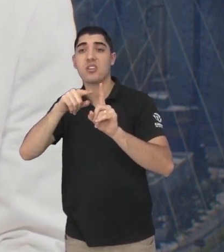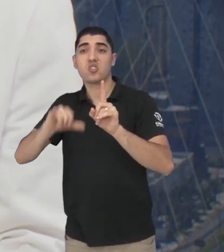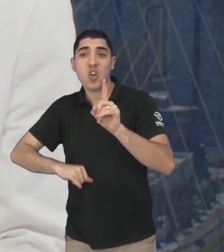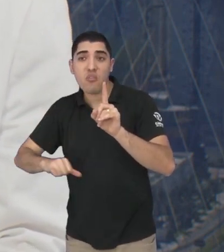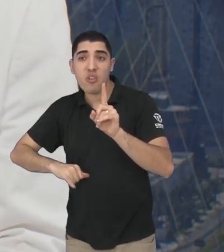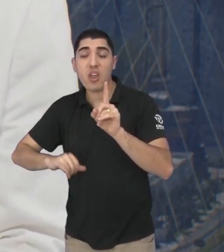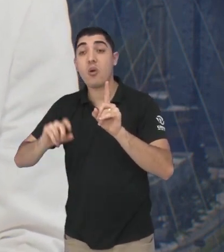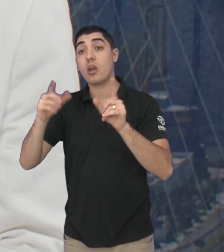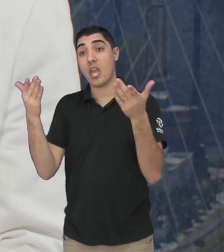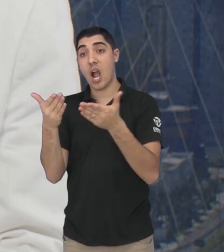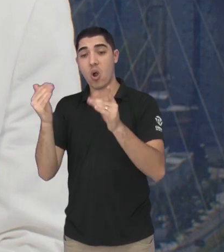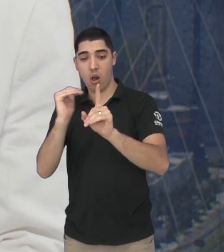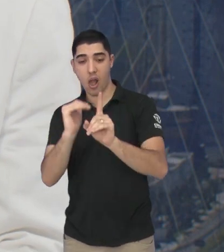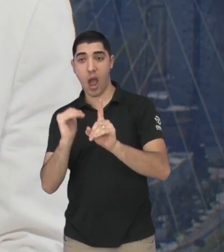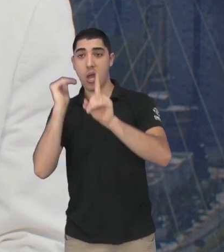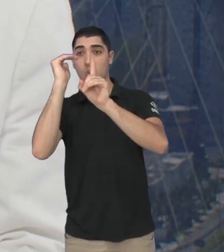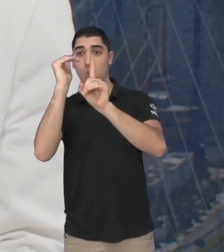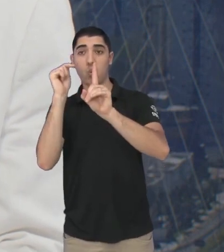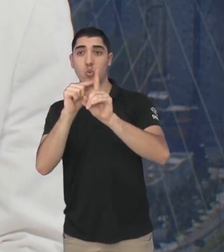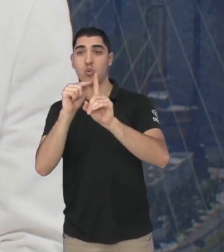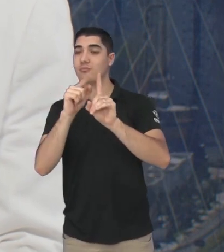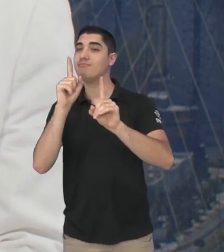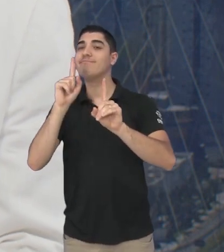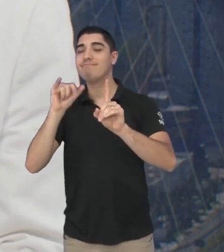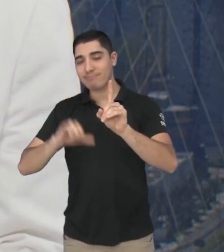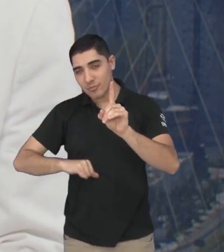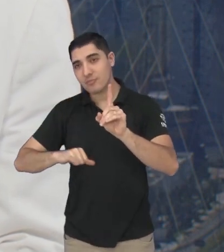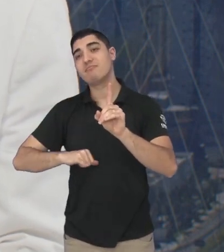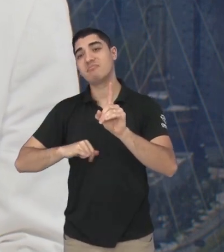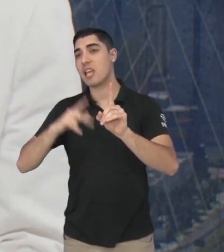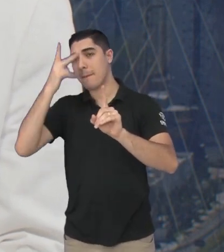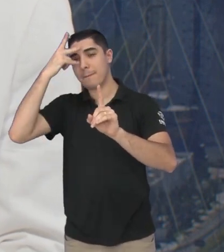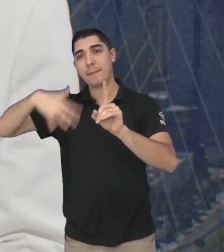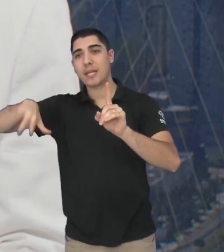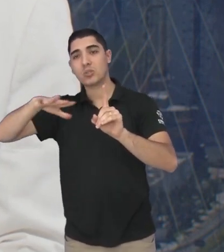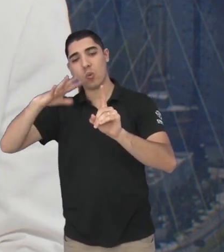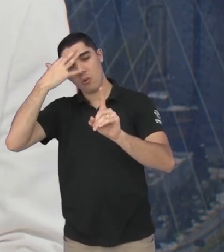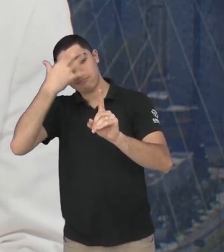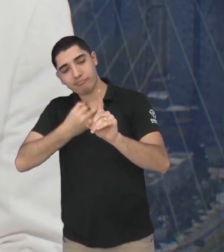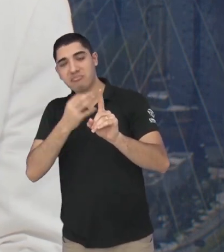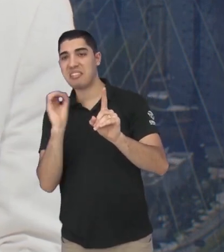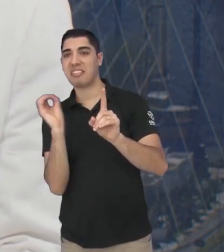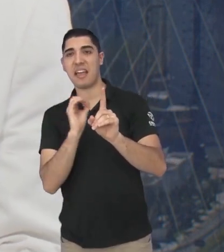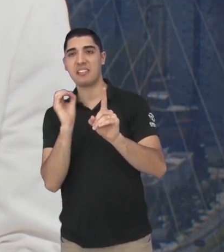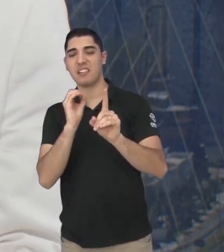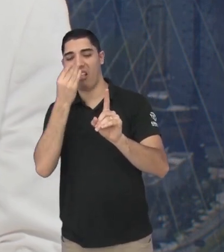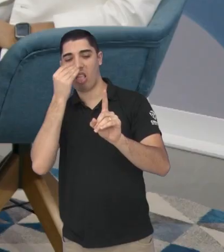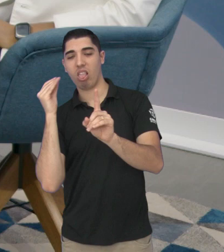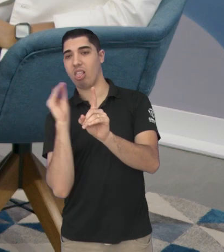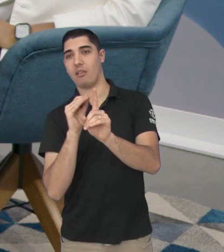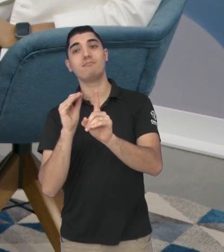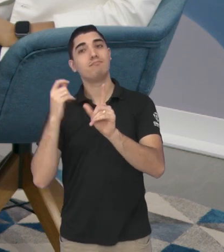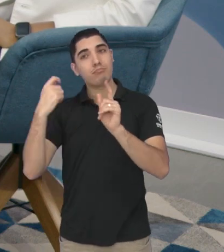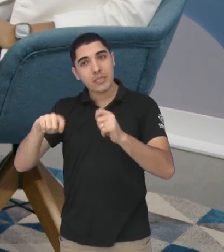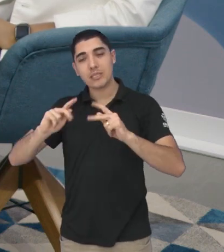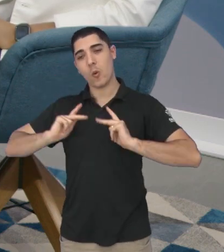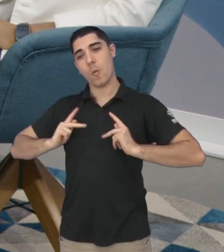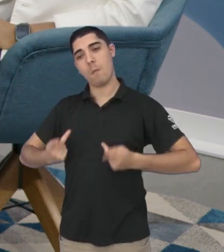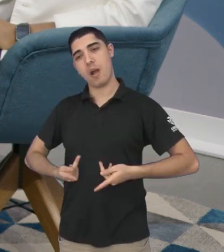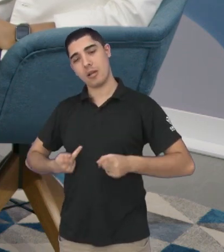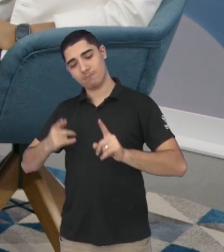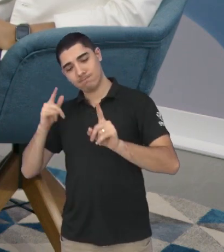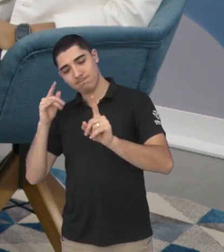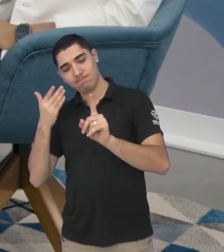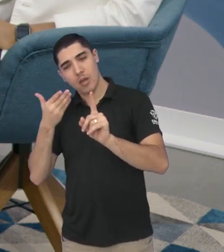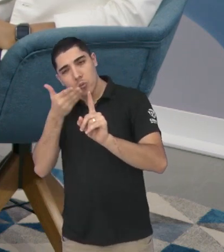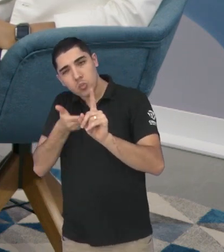adulto incompreendido. Então é necessário sim trazer um olhar humano para essas pessoas. E a